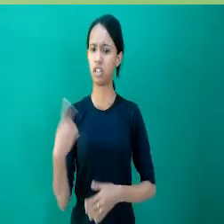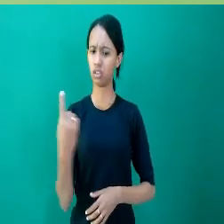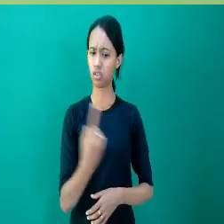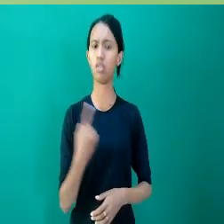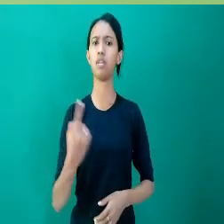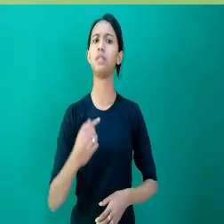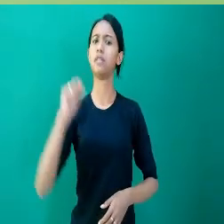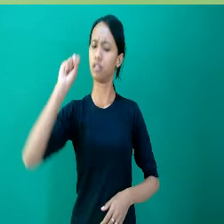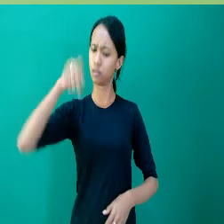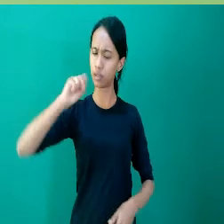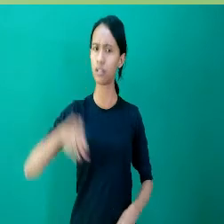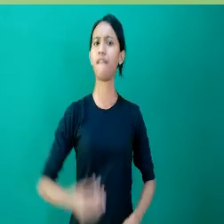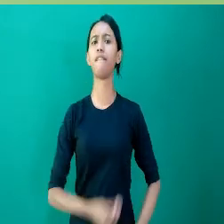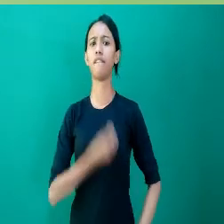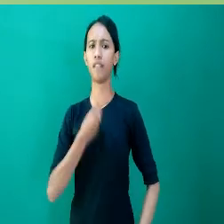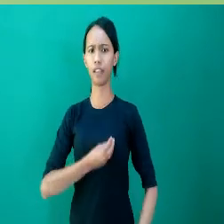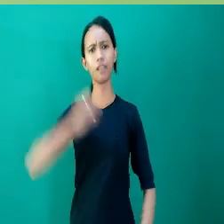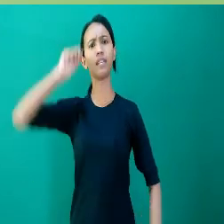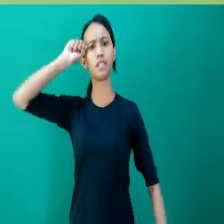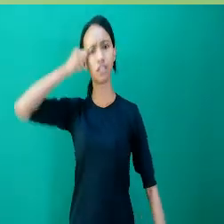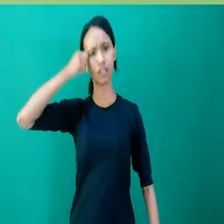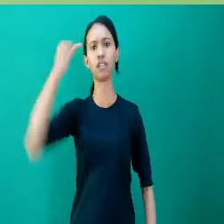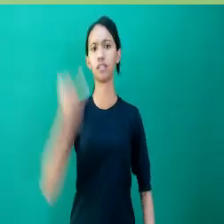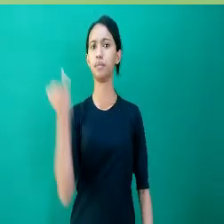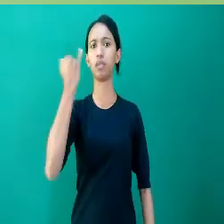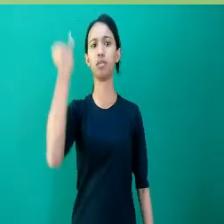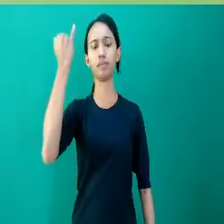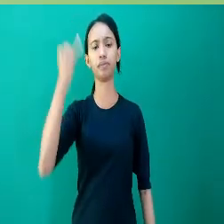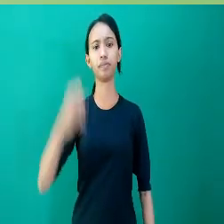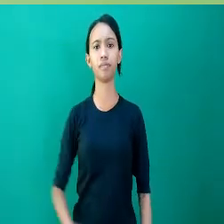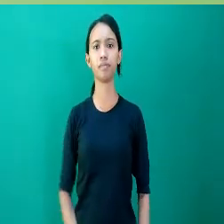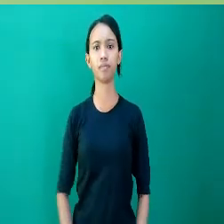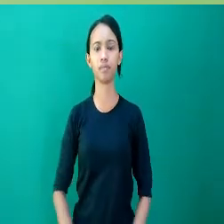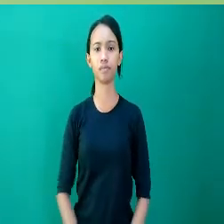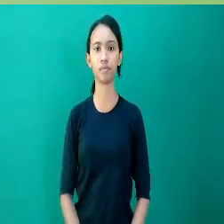sim, vidas negras importam.